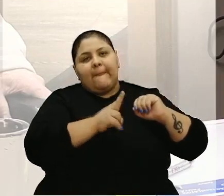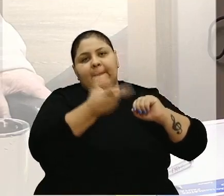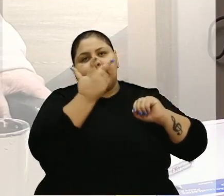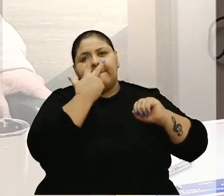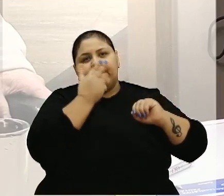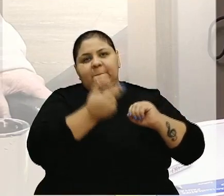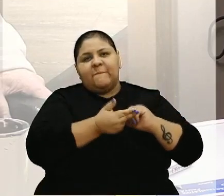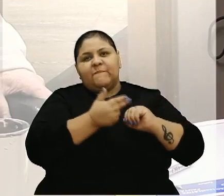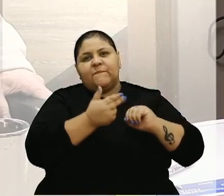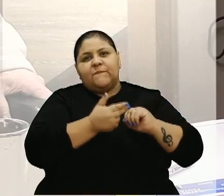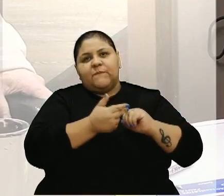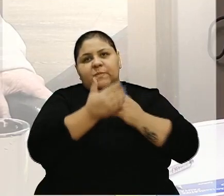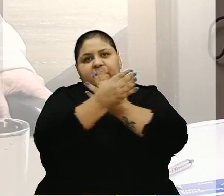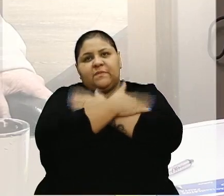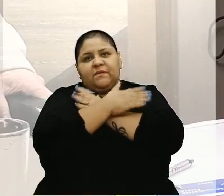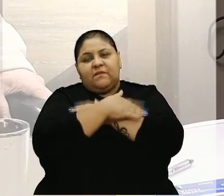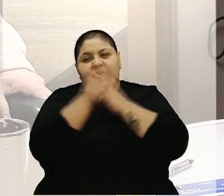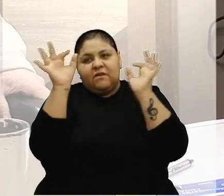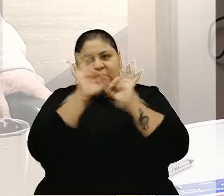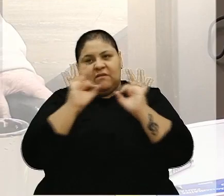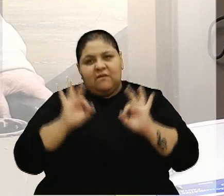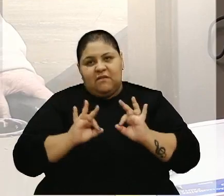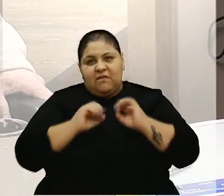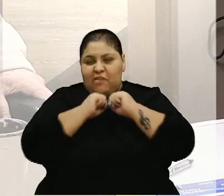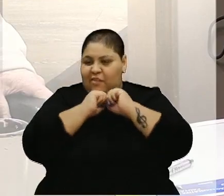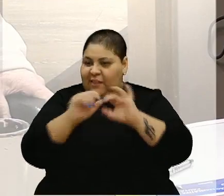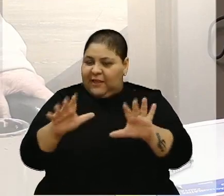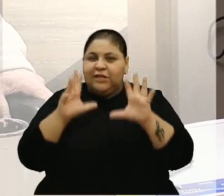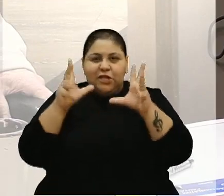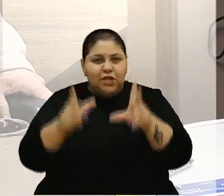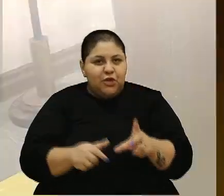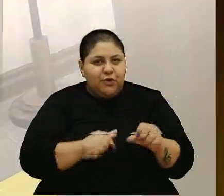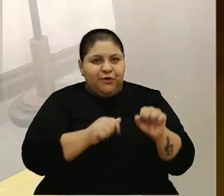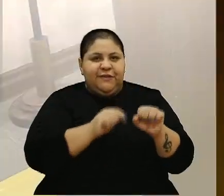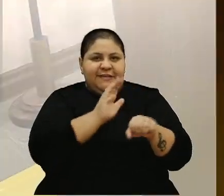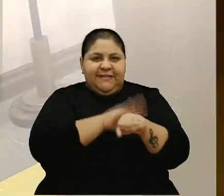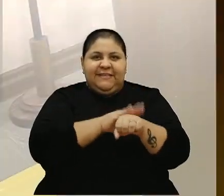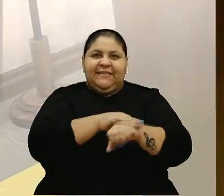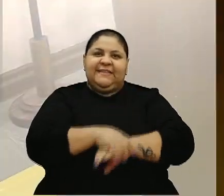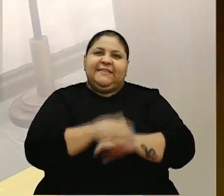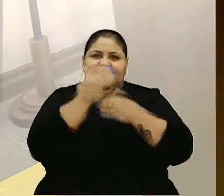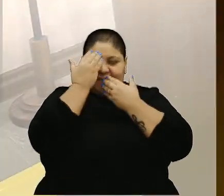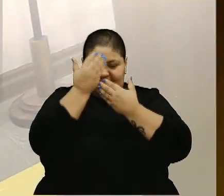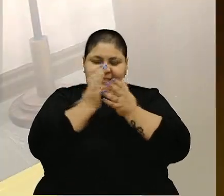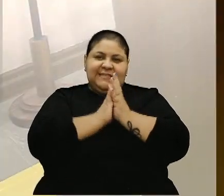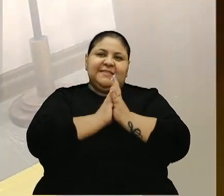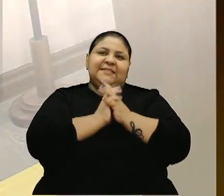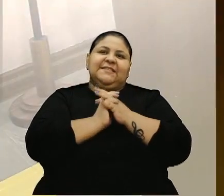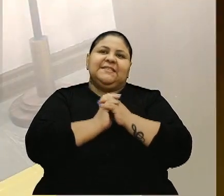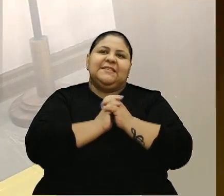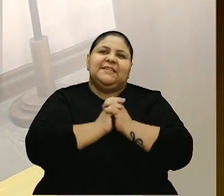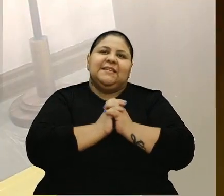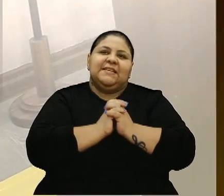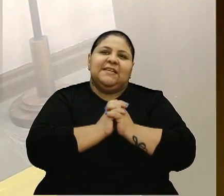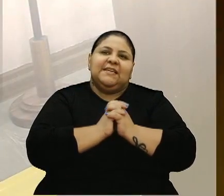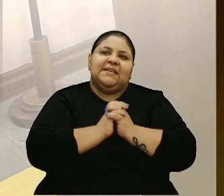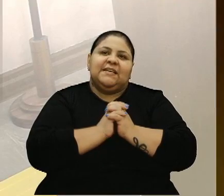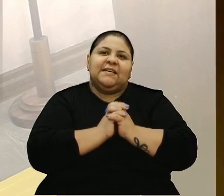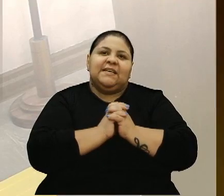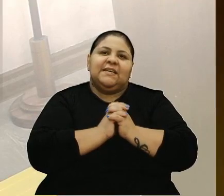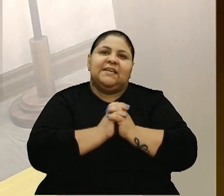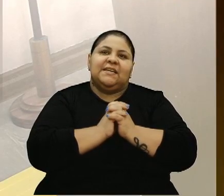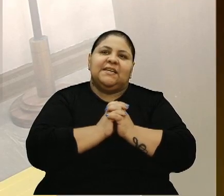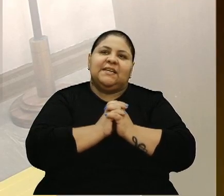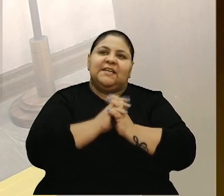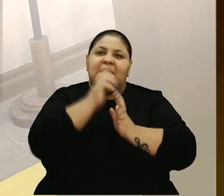Um grande abraço. Foi uma alegria compartilhar contigo todos esses momentos. Obrigado, vereadora Tati. Eu acho que